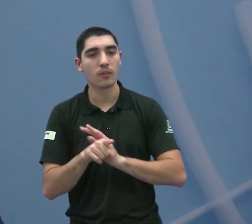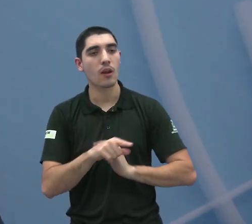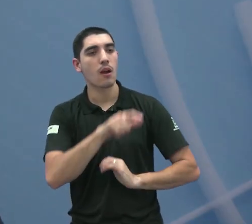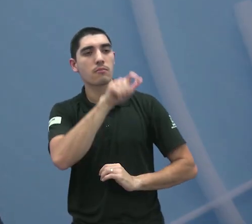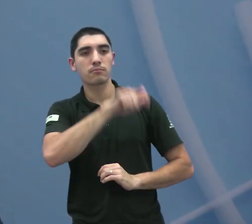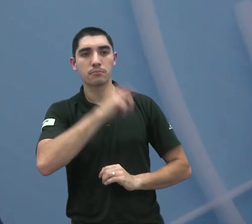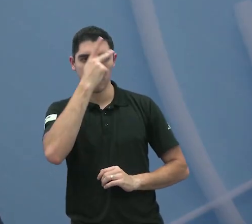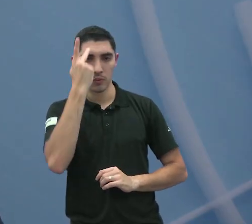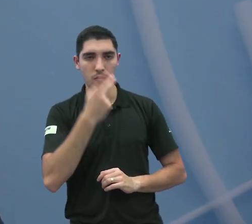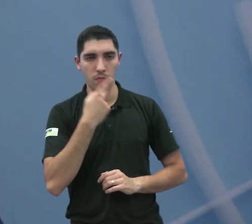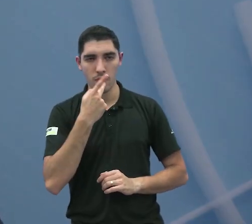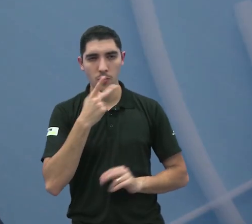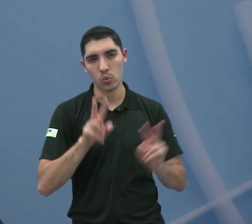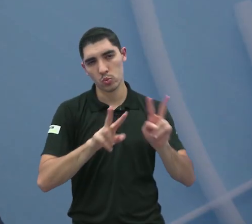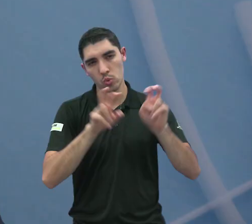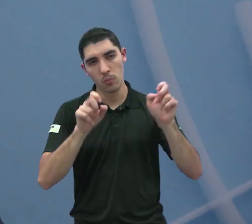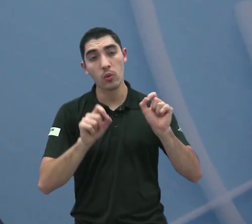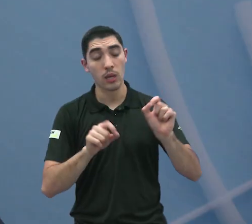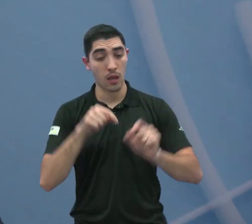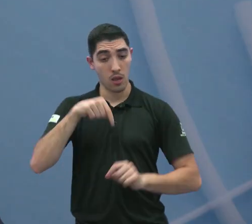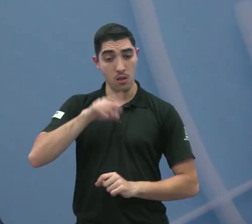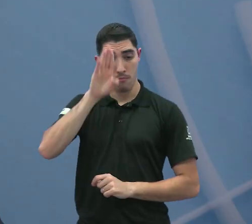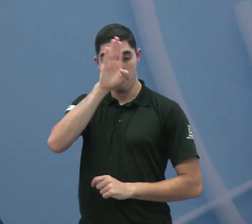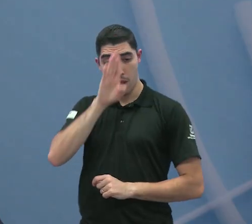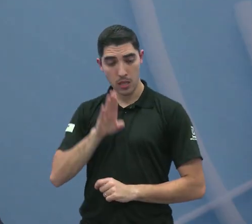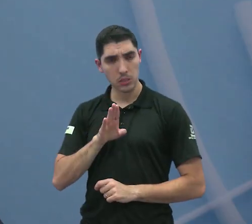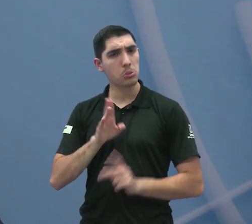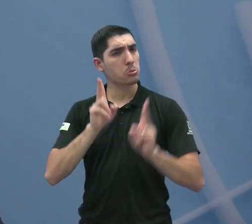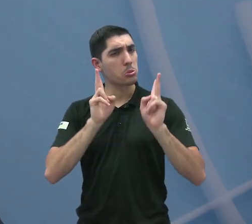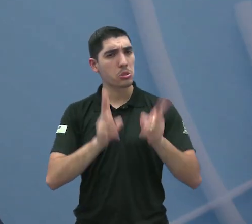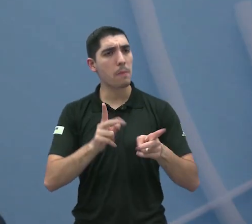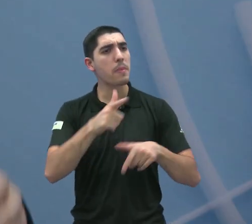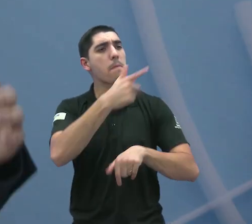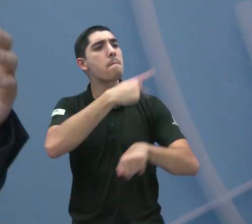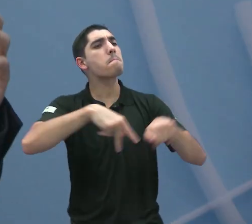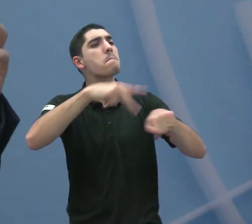entrevistado que falou assim, o Brasil é sempre bem recebido